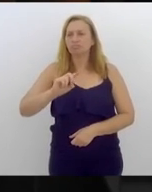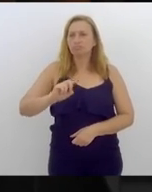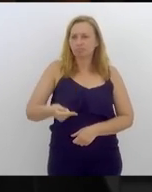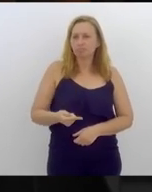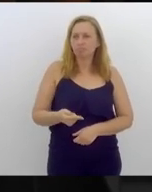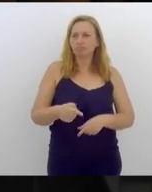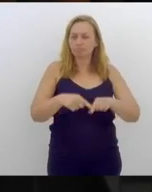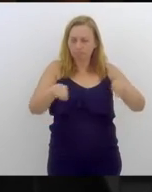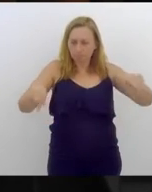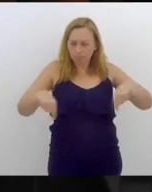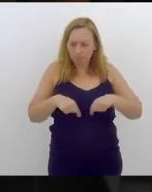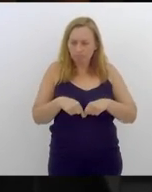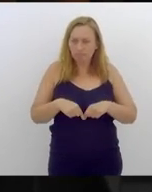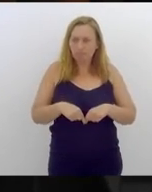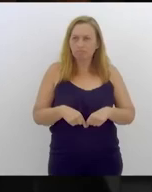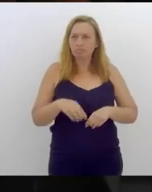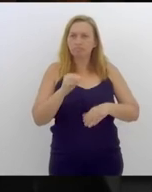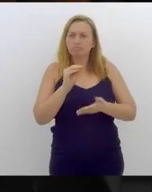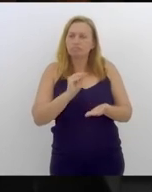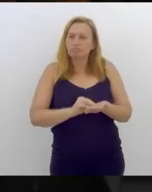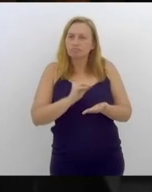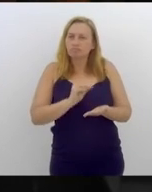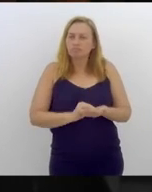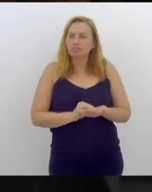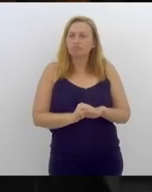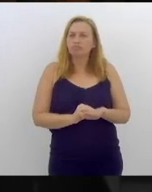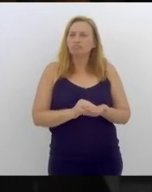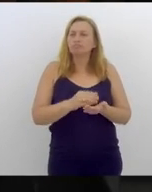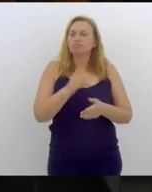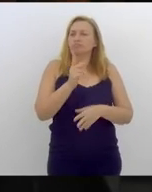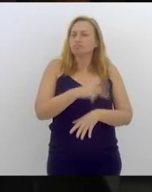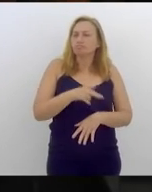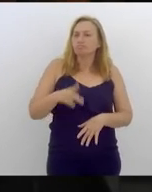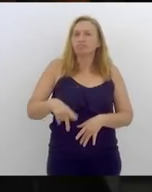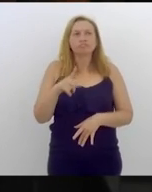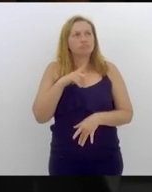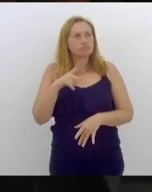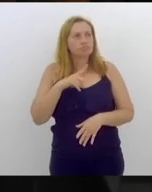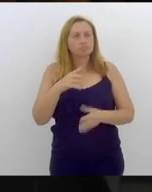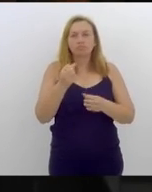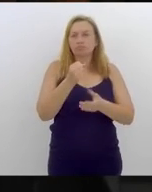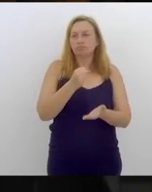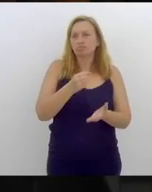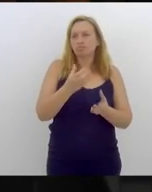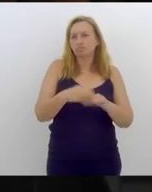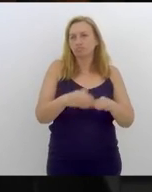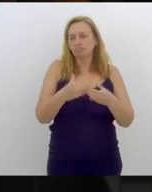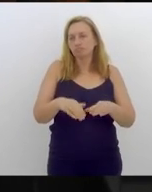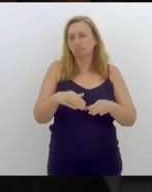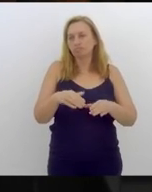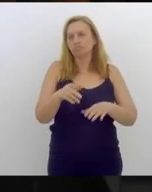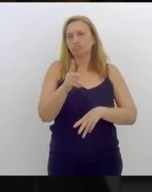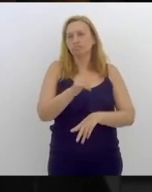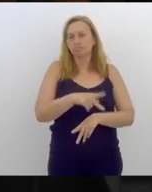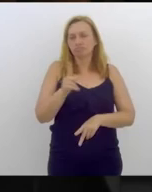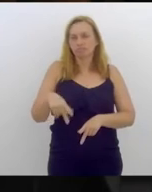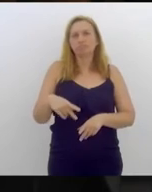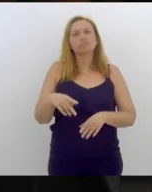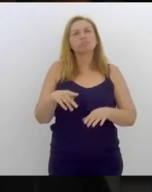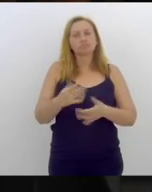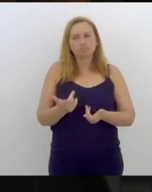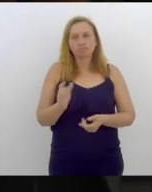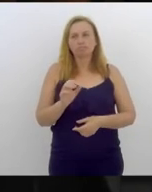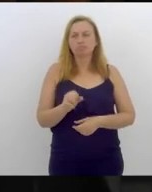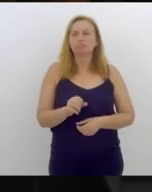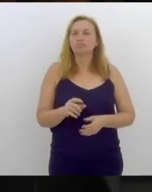de Janeiro com falta de professor tendo professor de concursados que até a semana retrasada não haviam sido nomeados nós temos ainda